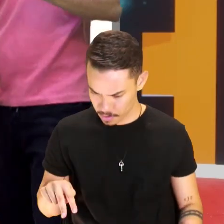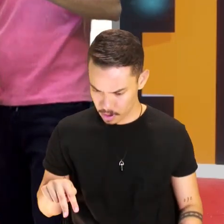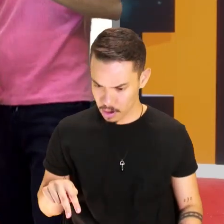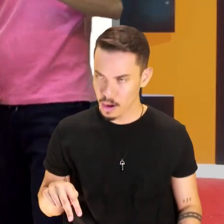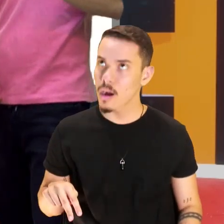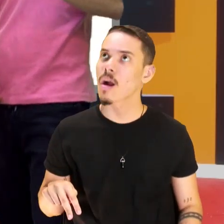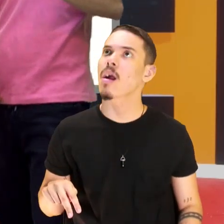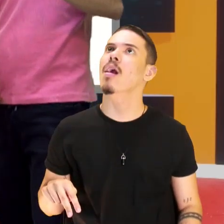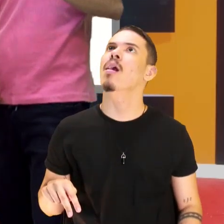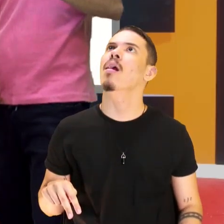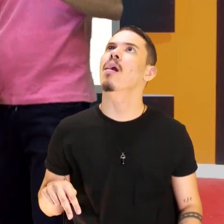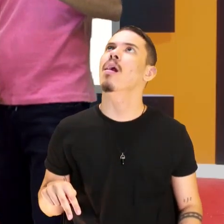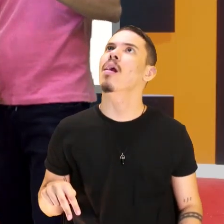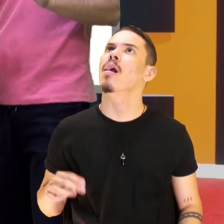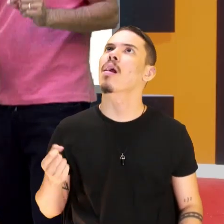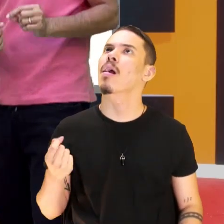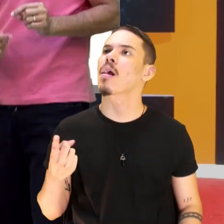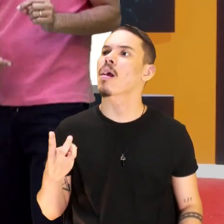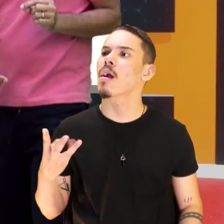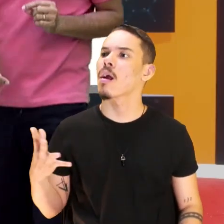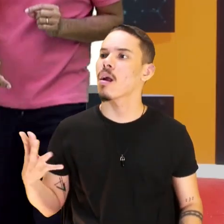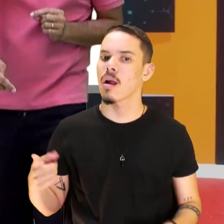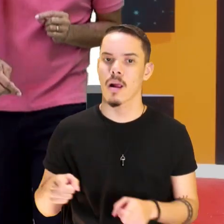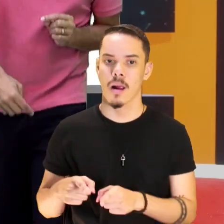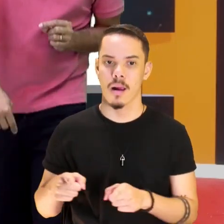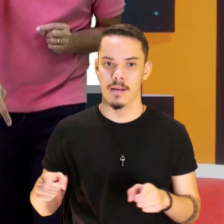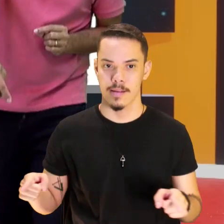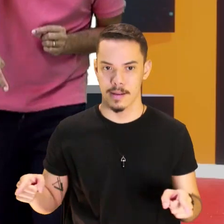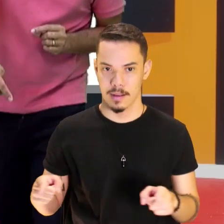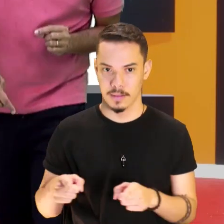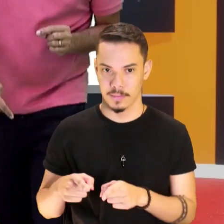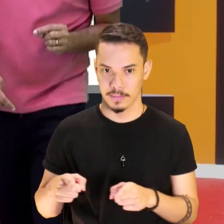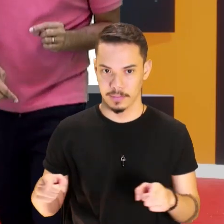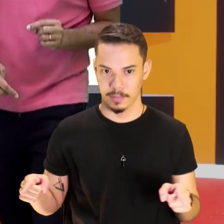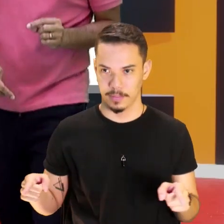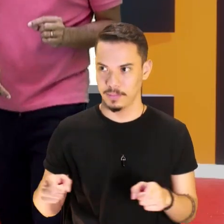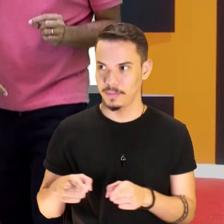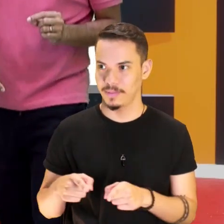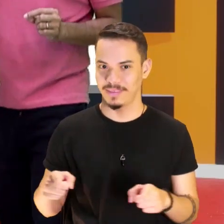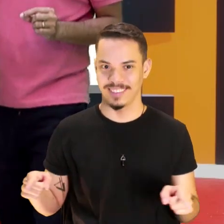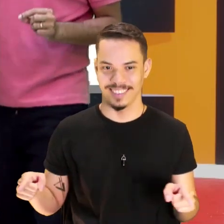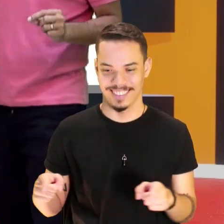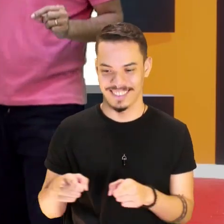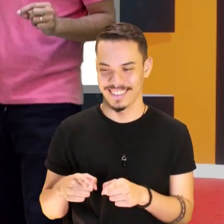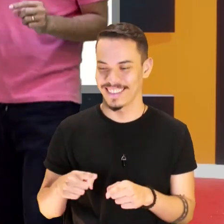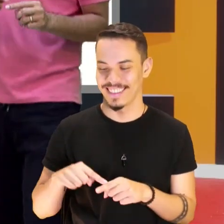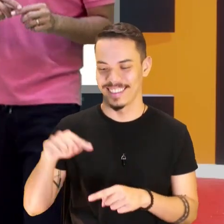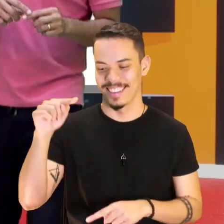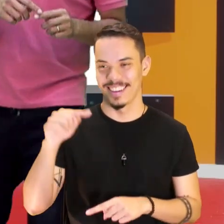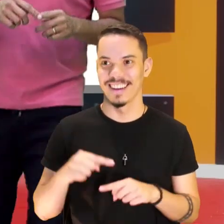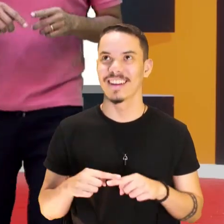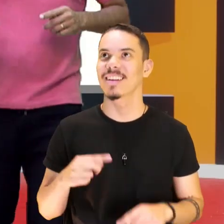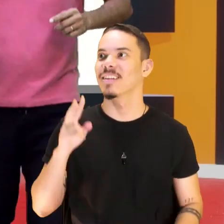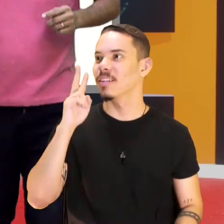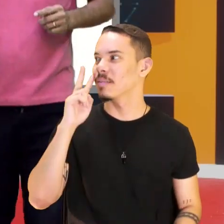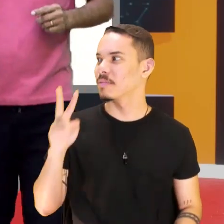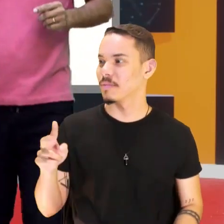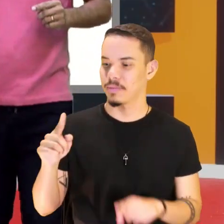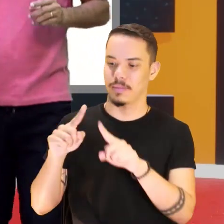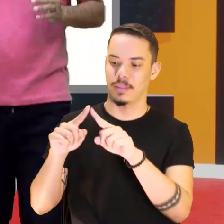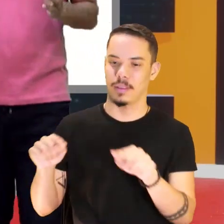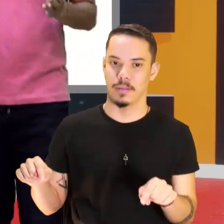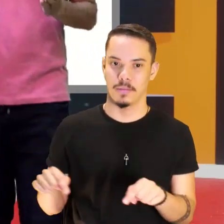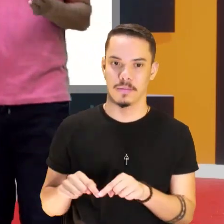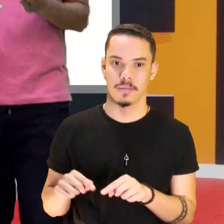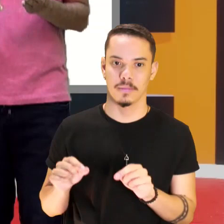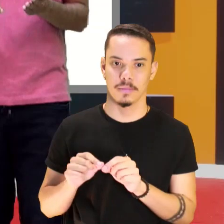esse graveto aqui tem tanto de tamanho. A sombra tem tanto de tamanho. Vou medir ali a sombra da pirâmide. Mediu a sombra da pirâmide.